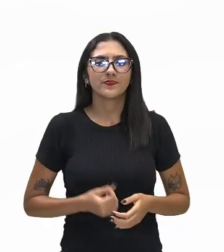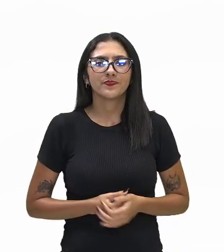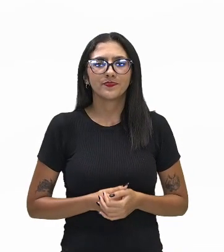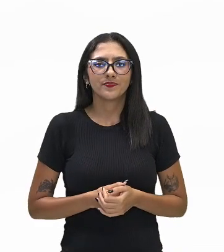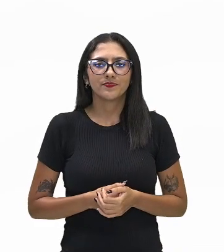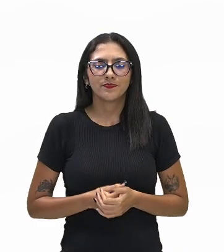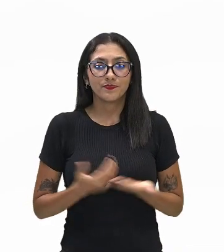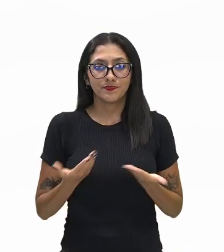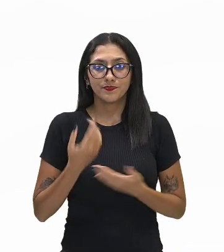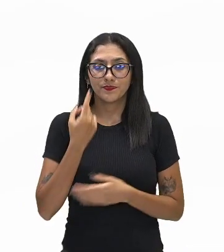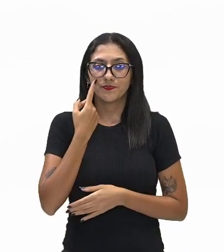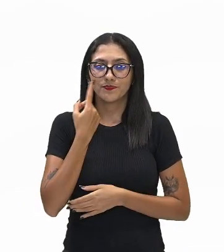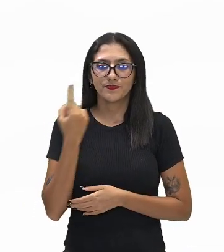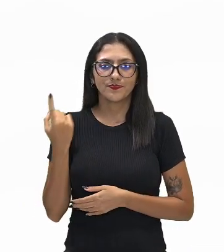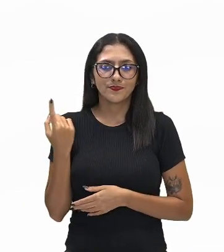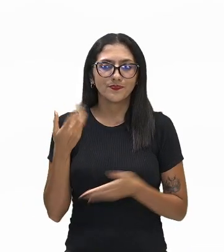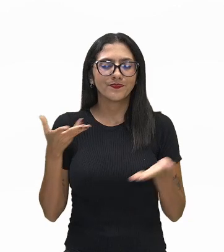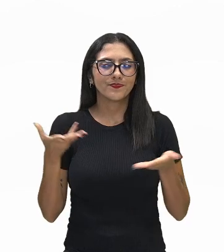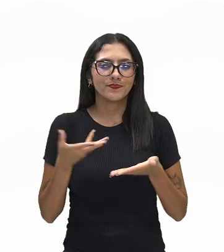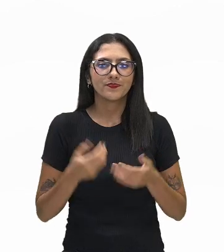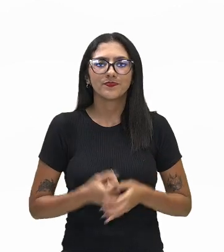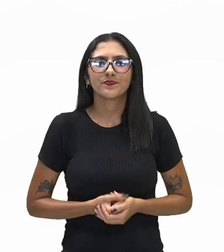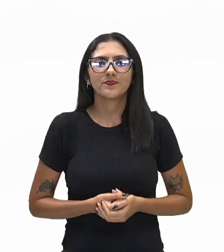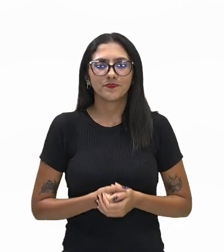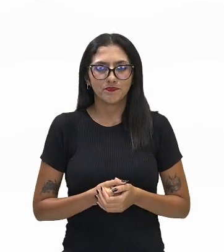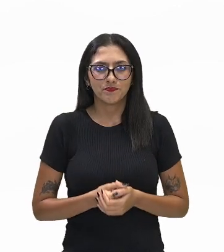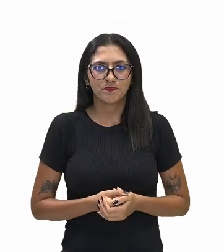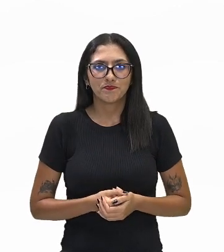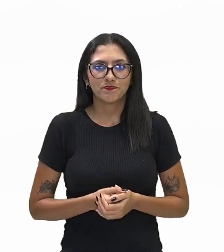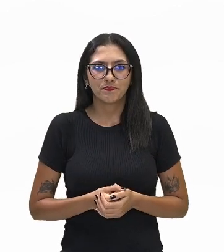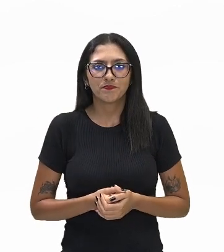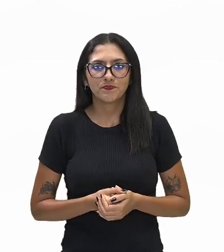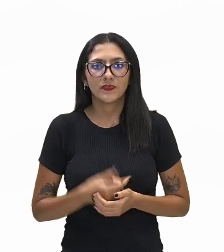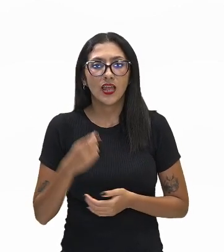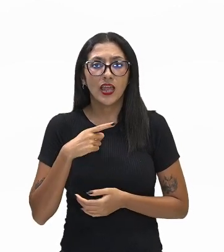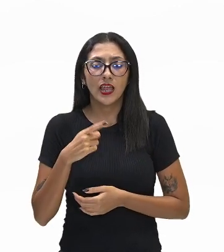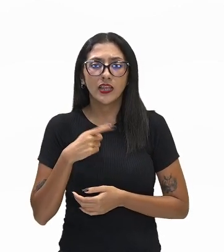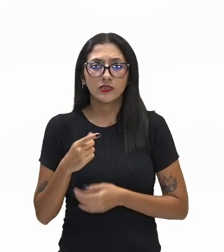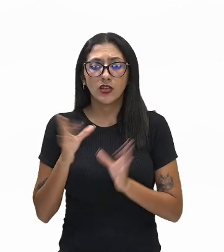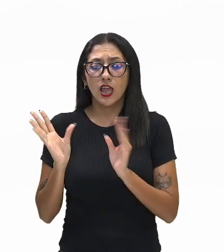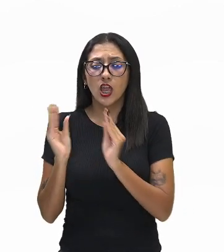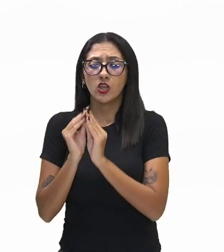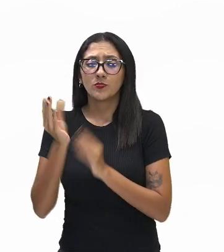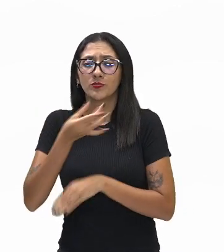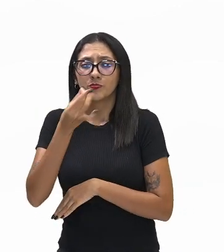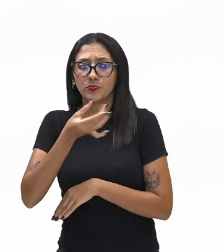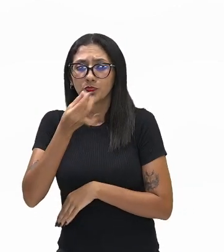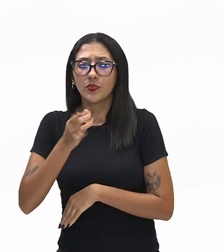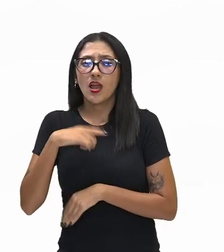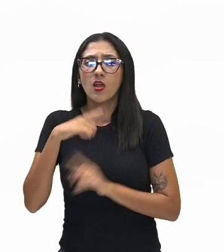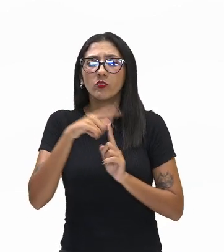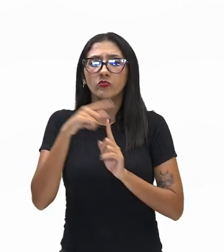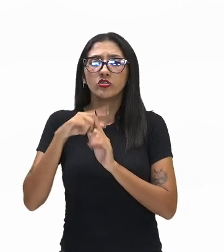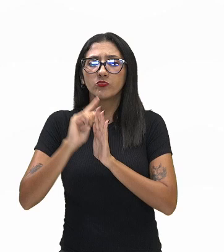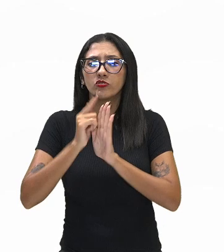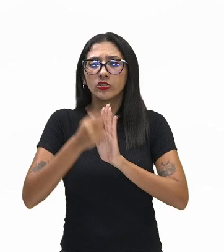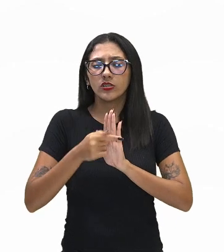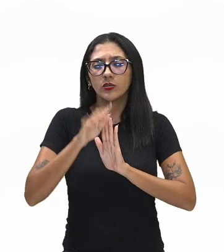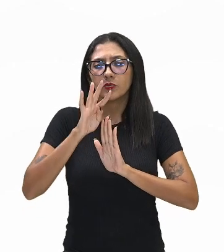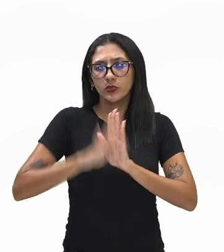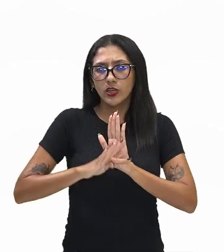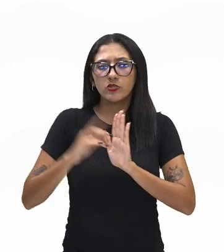acompanhar. A resenha crítica é um gênero textual que se caracteriza